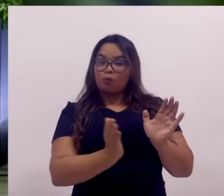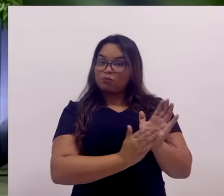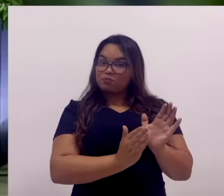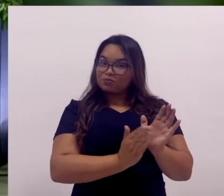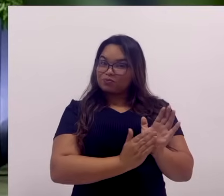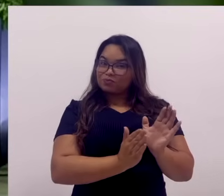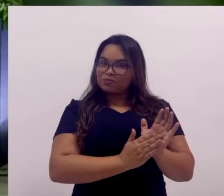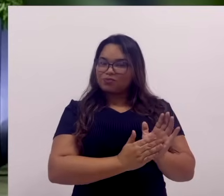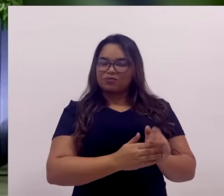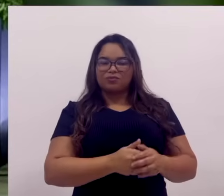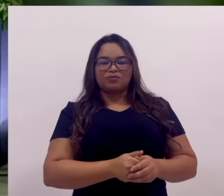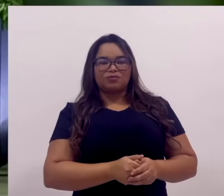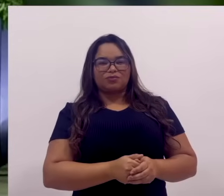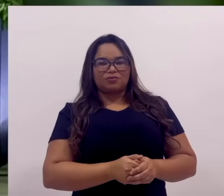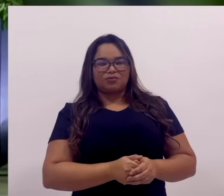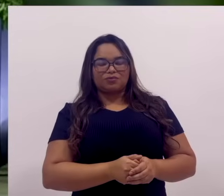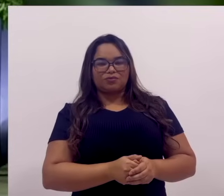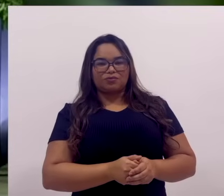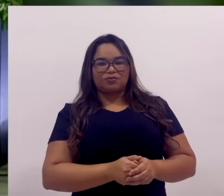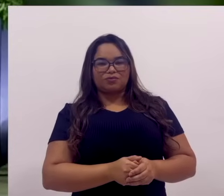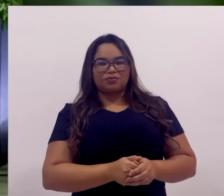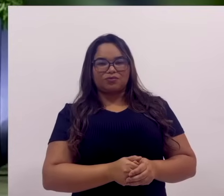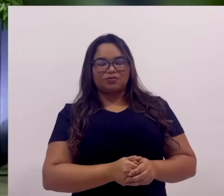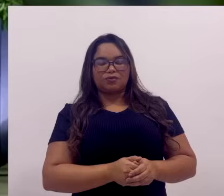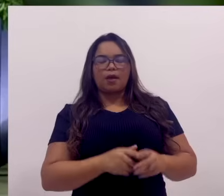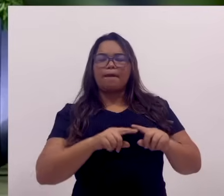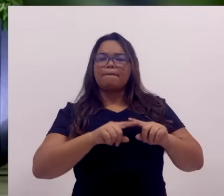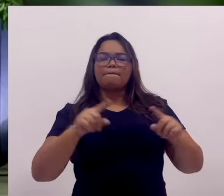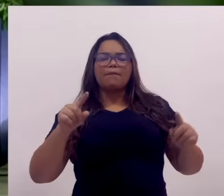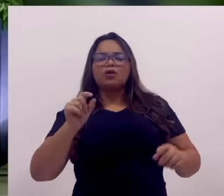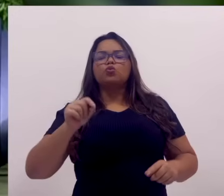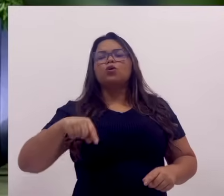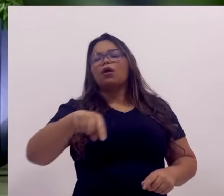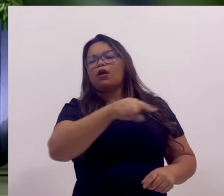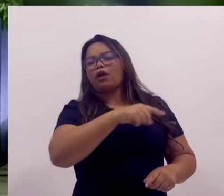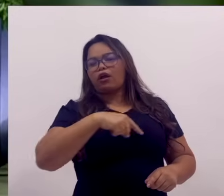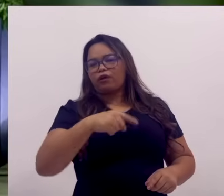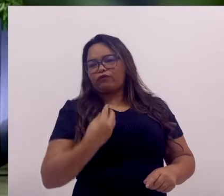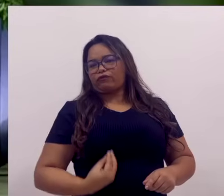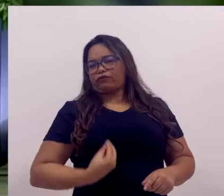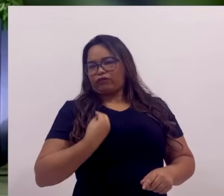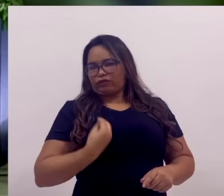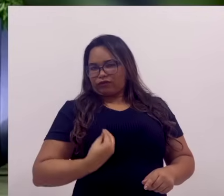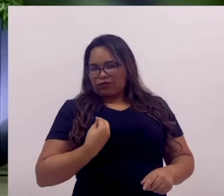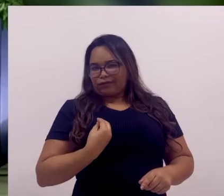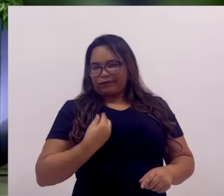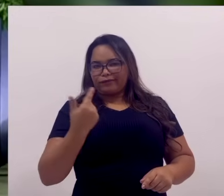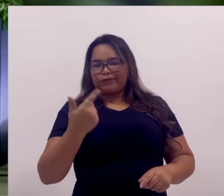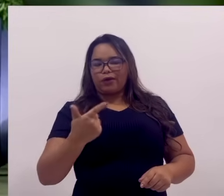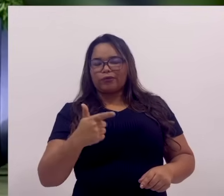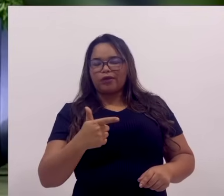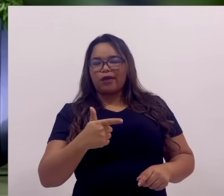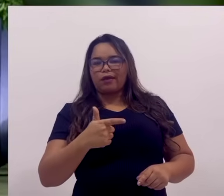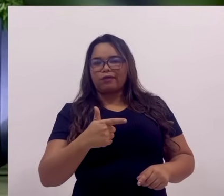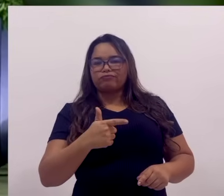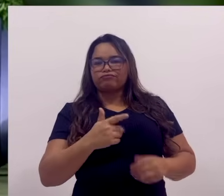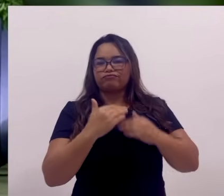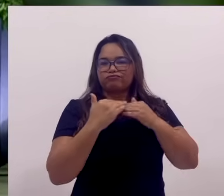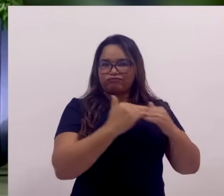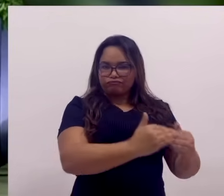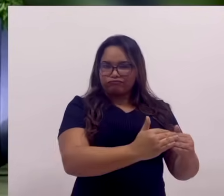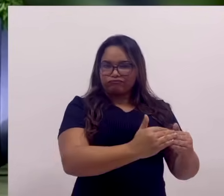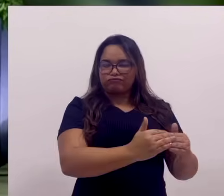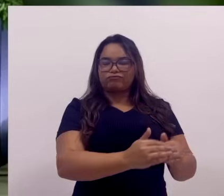Mas o que tiveram que passar para não ter nenhuma repreensão? Perseguição. E sobre os tempos de